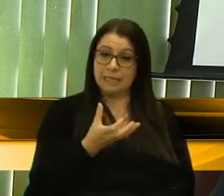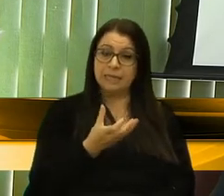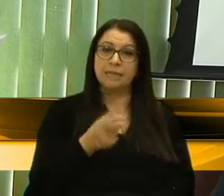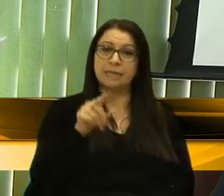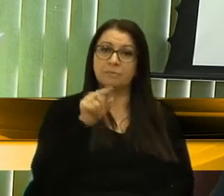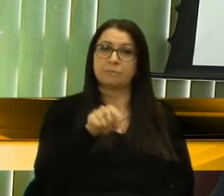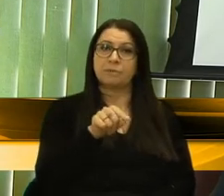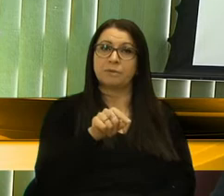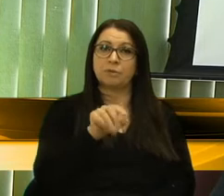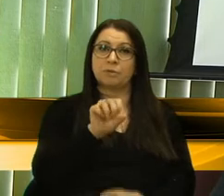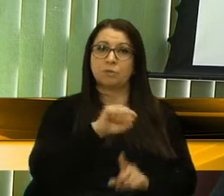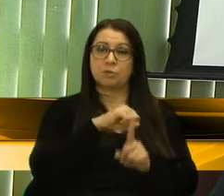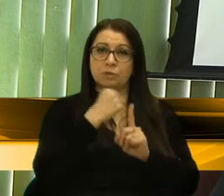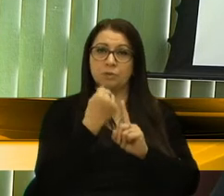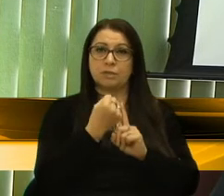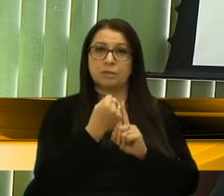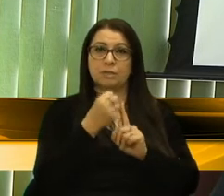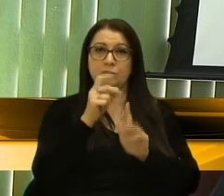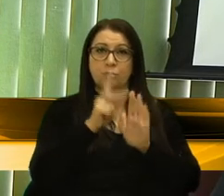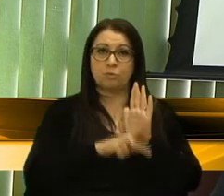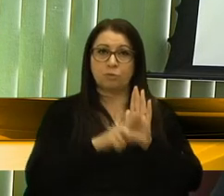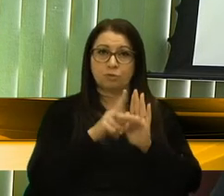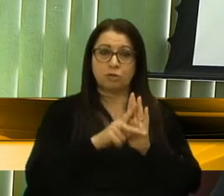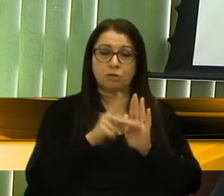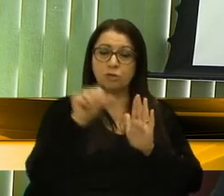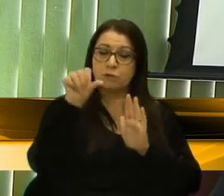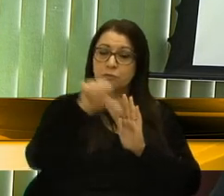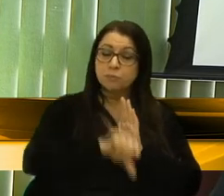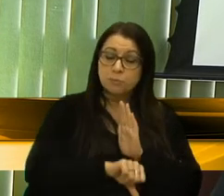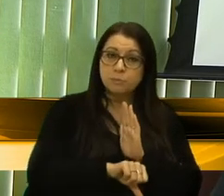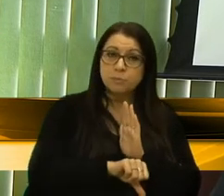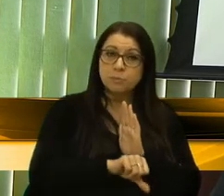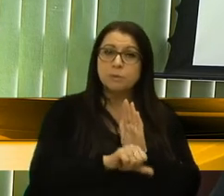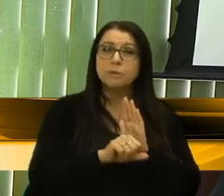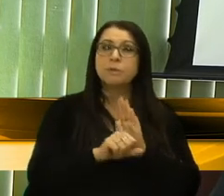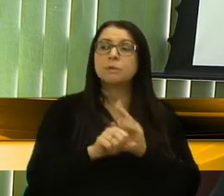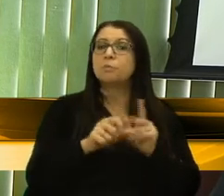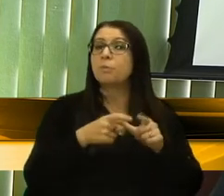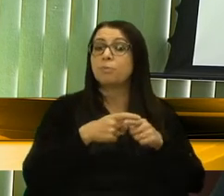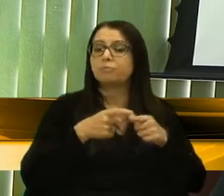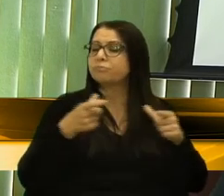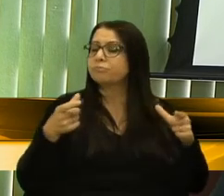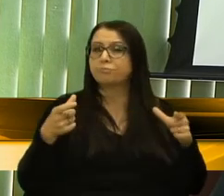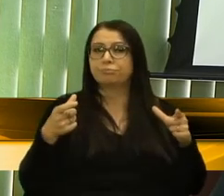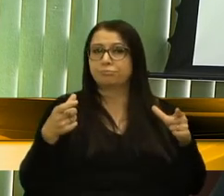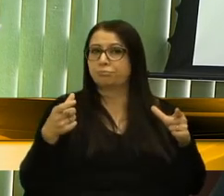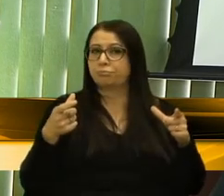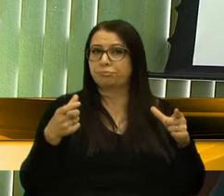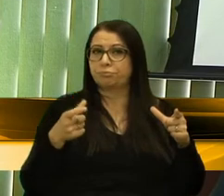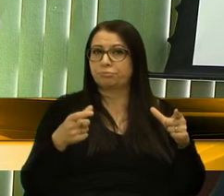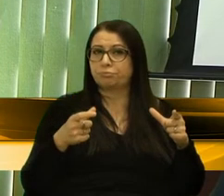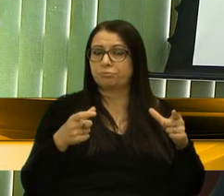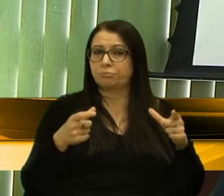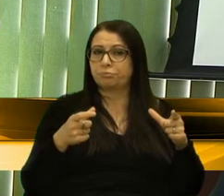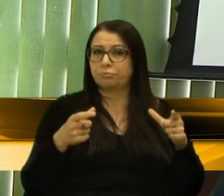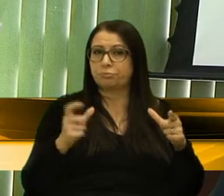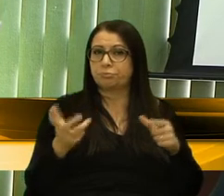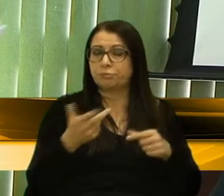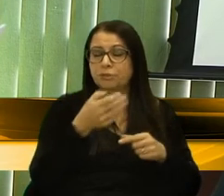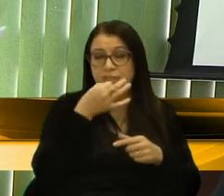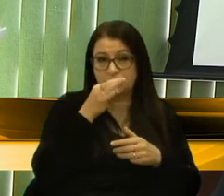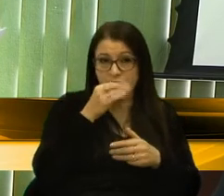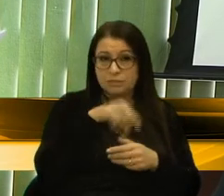na sociedade aquele projeto que foi reprovado por ampla maioria dos